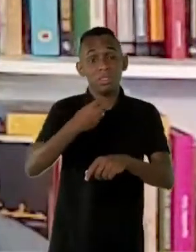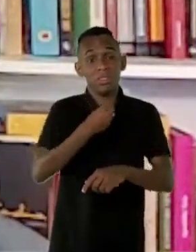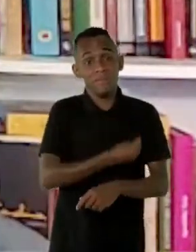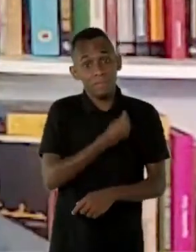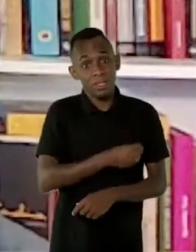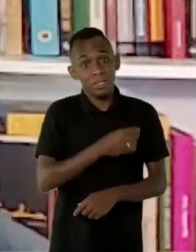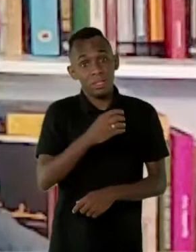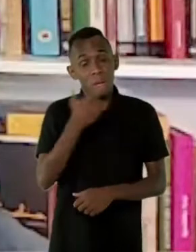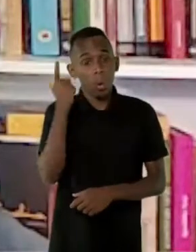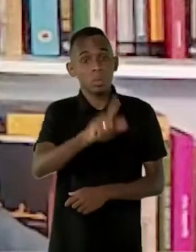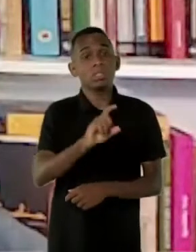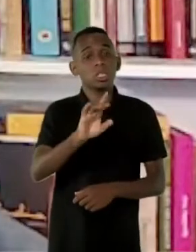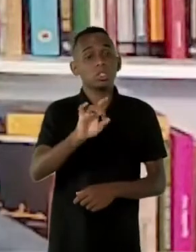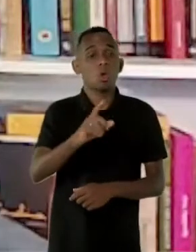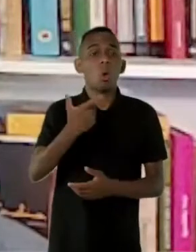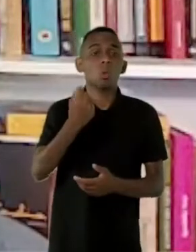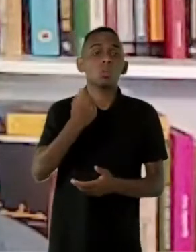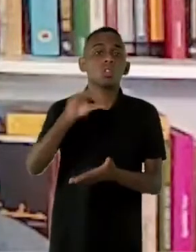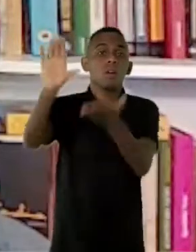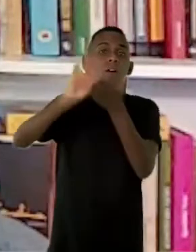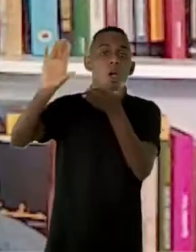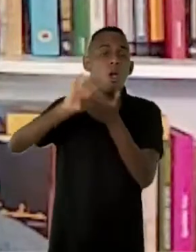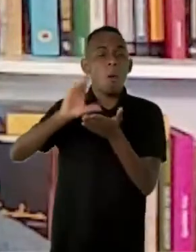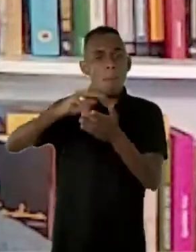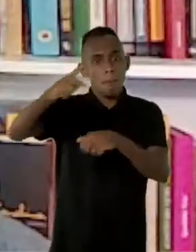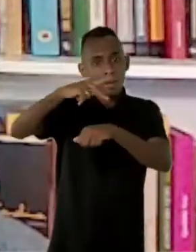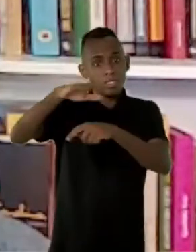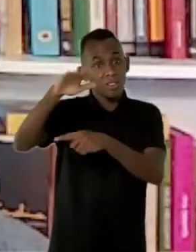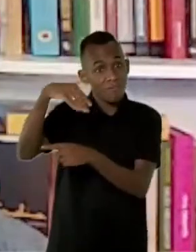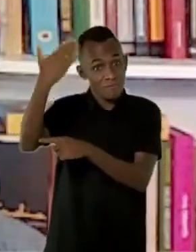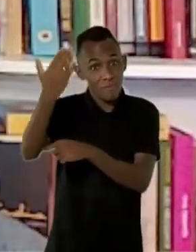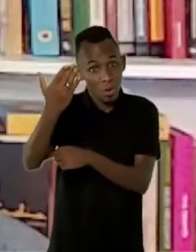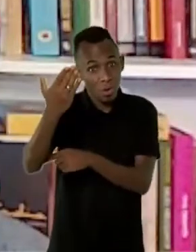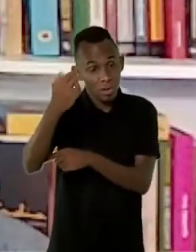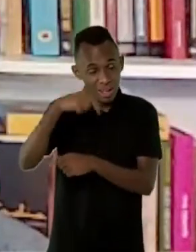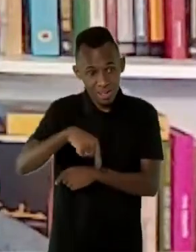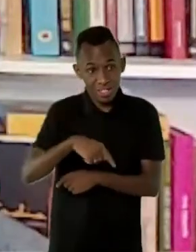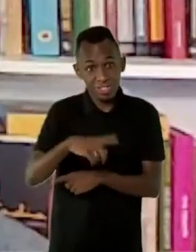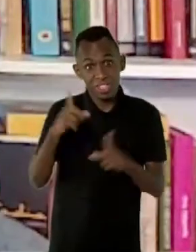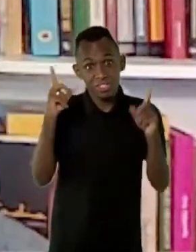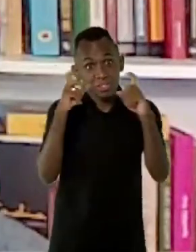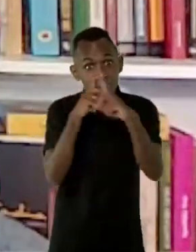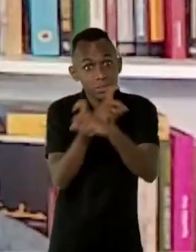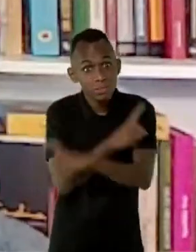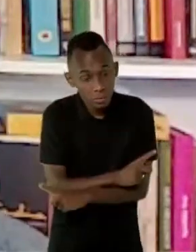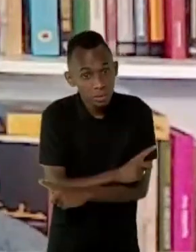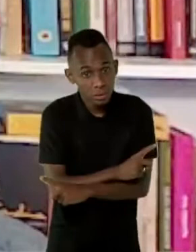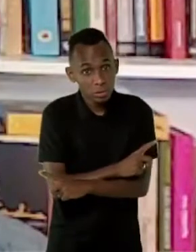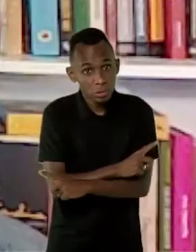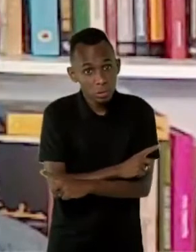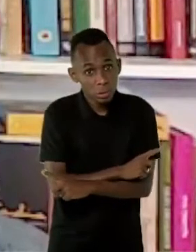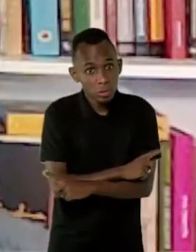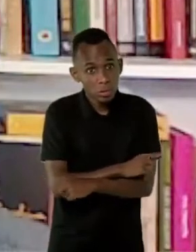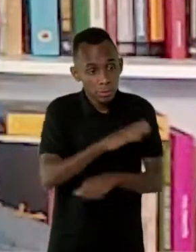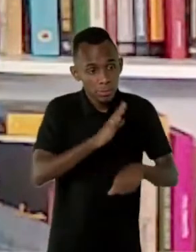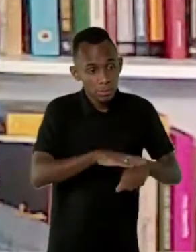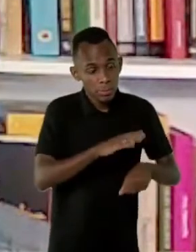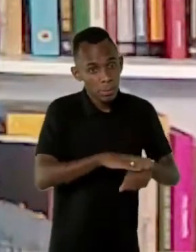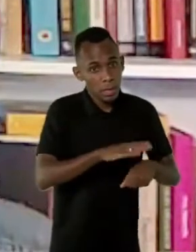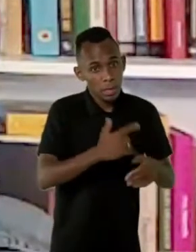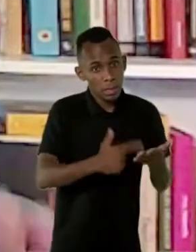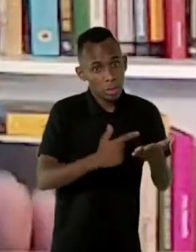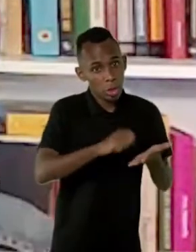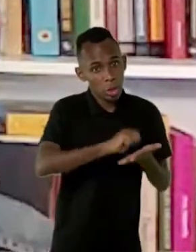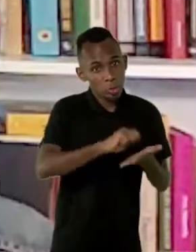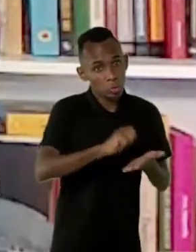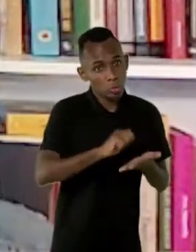maneira que você conhece. Se aqui é difícil receber direitos autorais, você imagina do exterior, né? Do exterior. Então, assim,